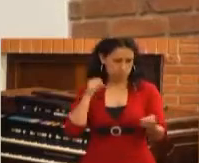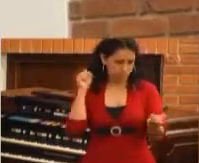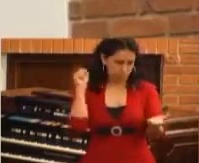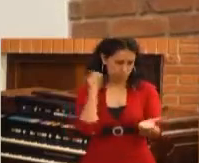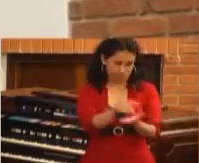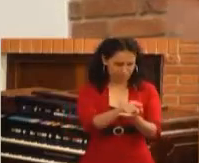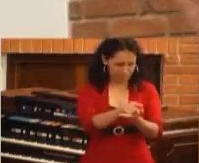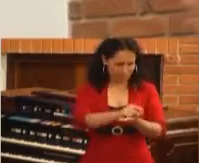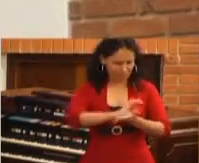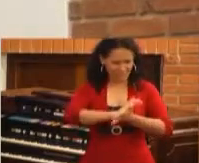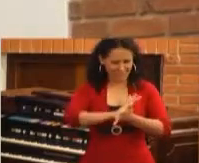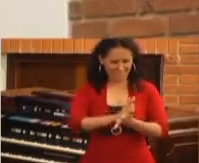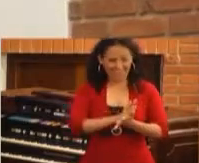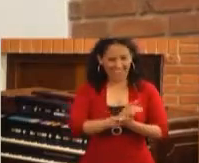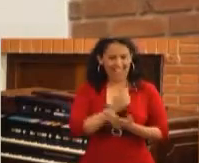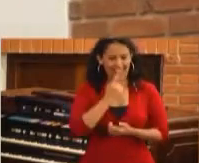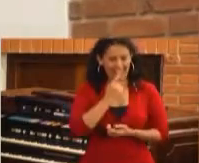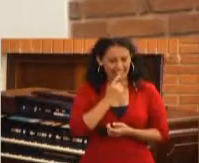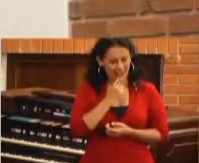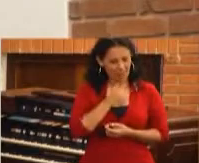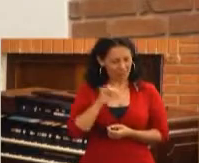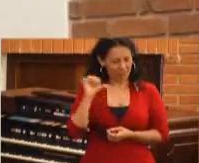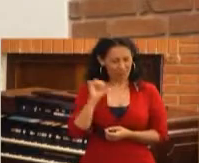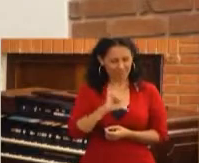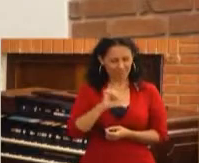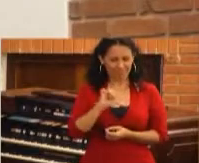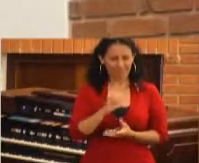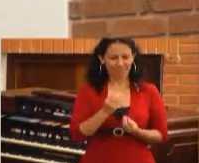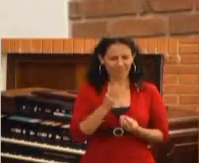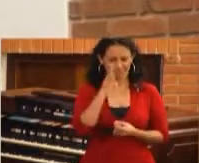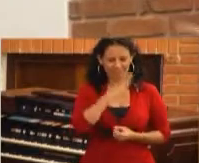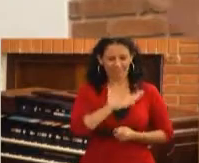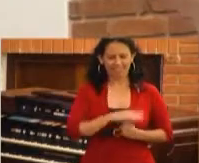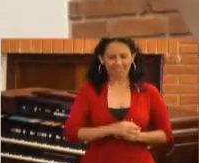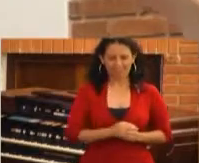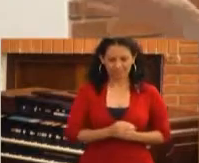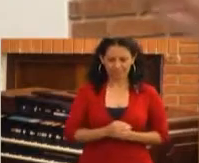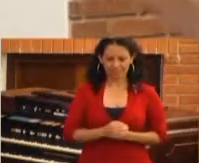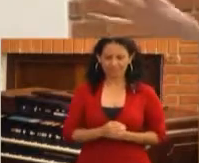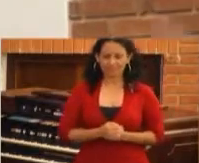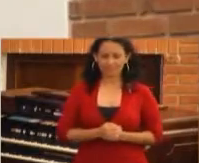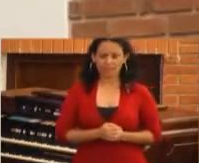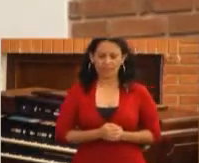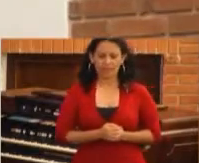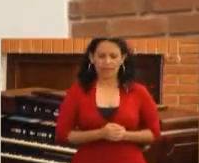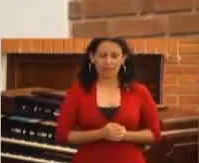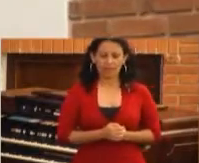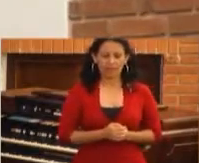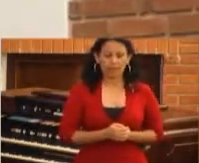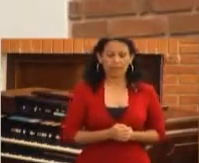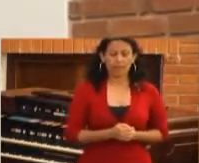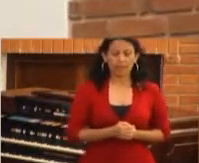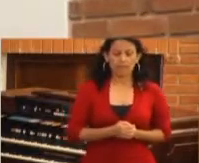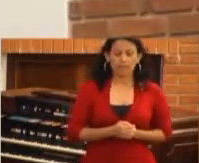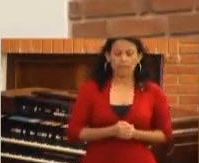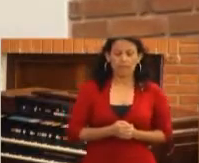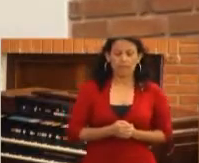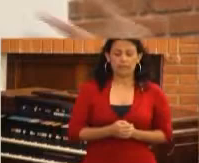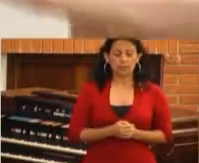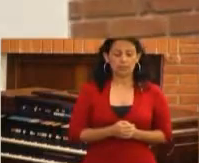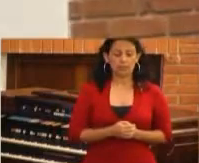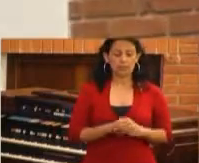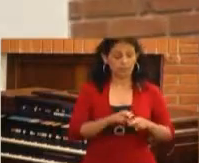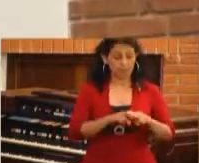terrível. Então, ele termina aqui dizendo: não tem nenhum valor contra a sensualidade.